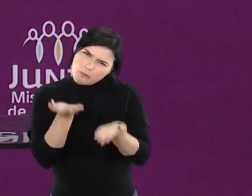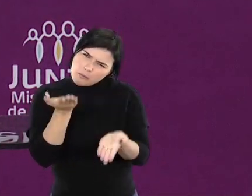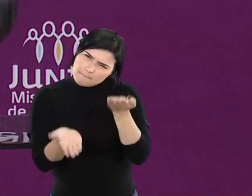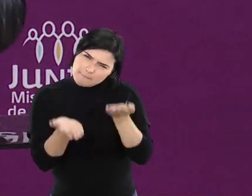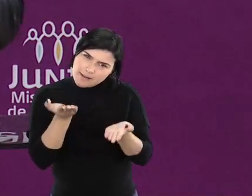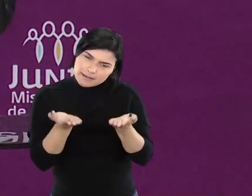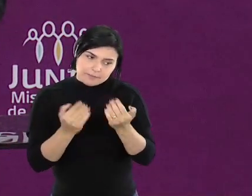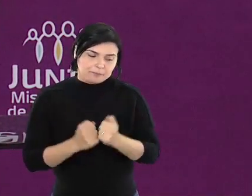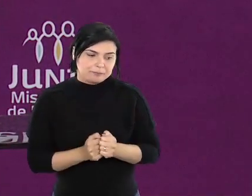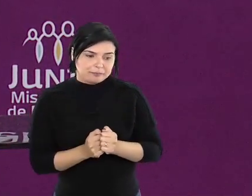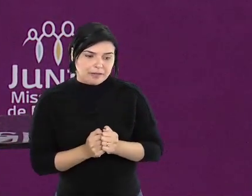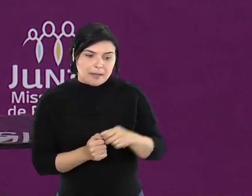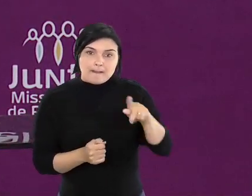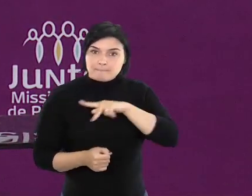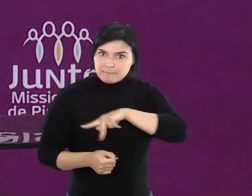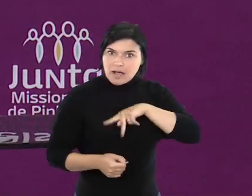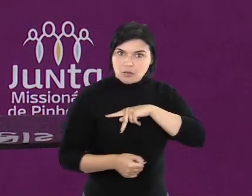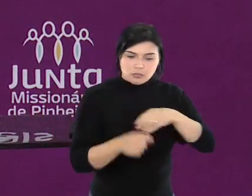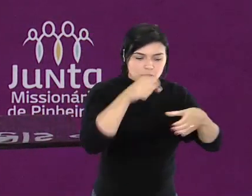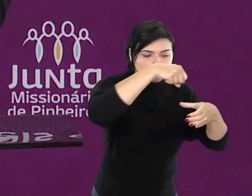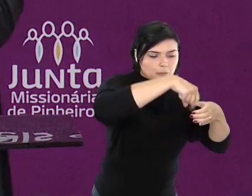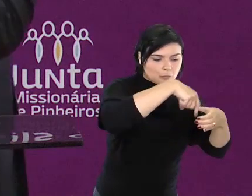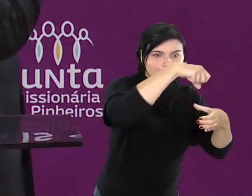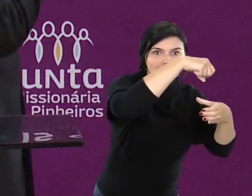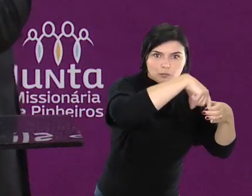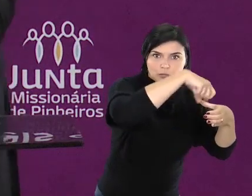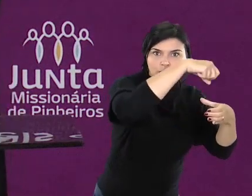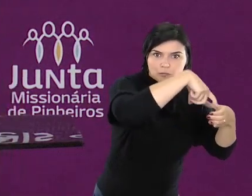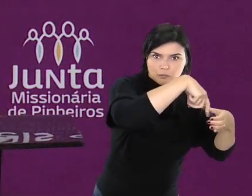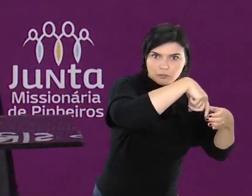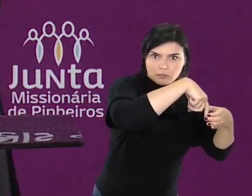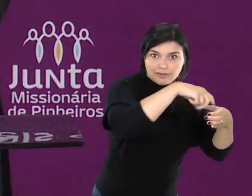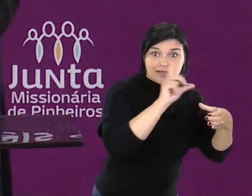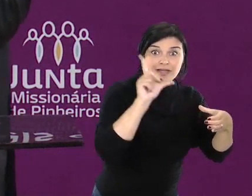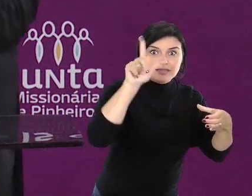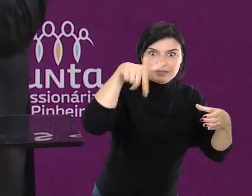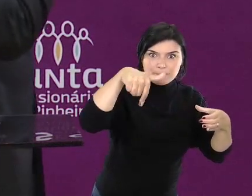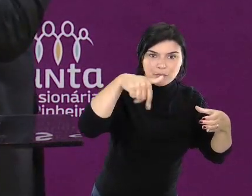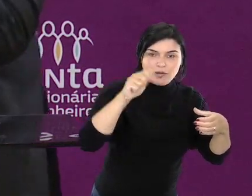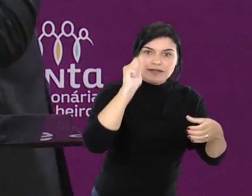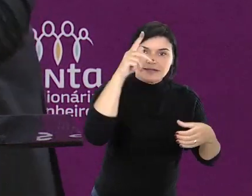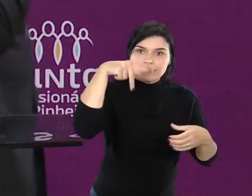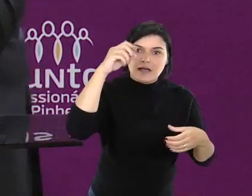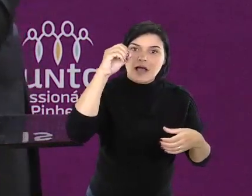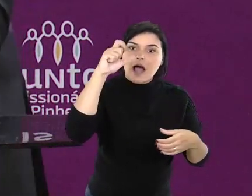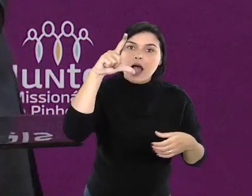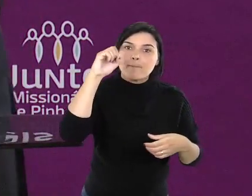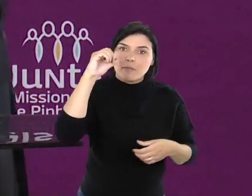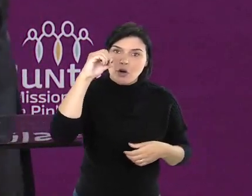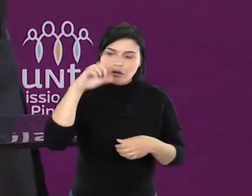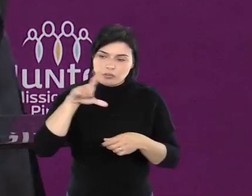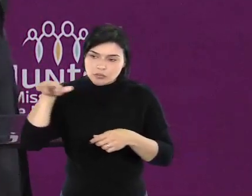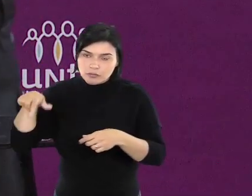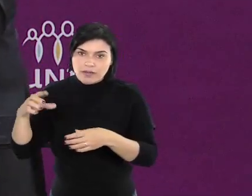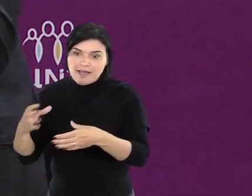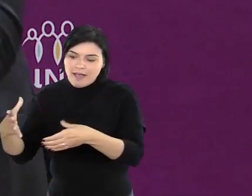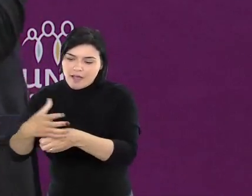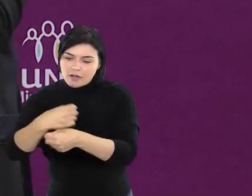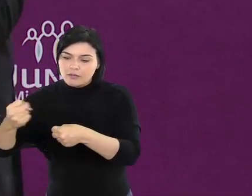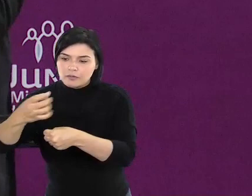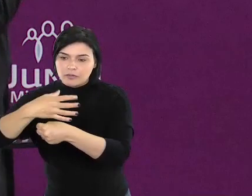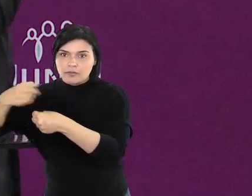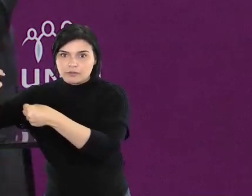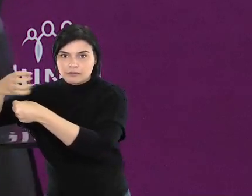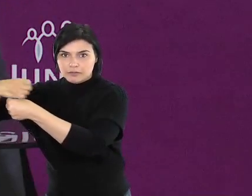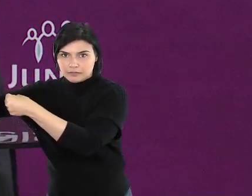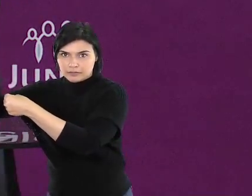significa que se lida espiritual é trabalhar arduamente como alguém que planta que zela que cuida que limpa